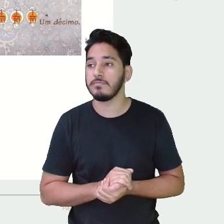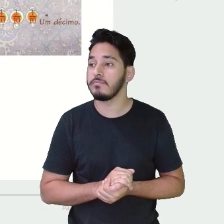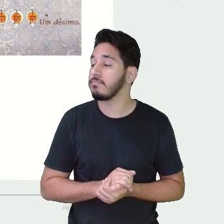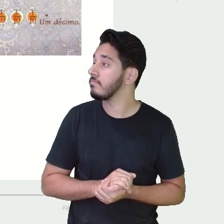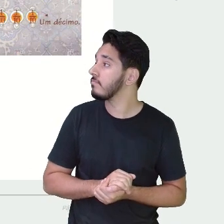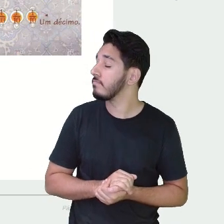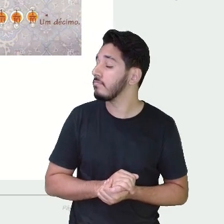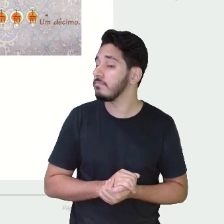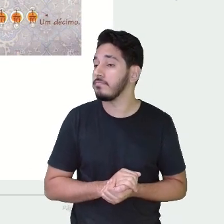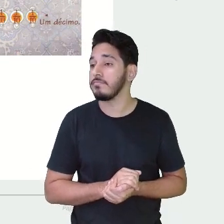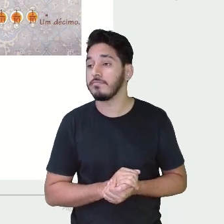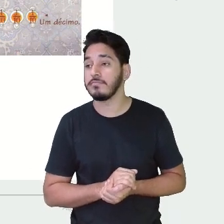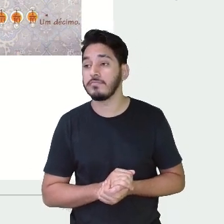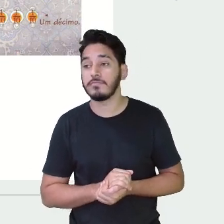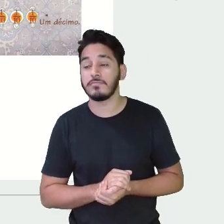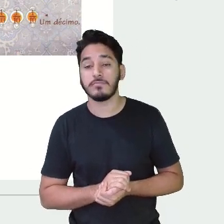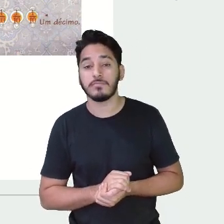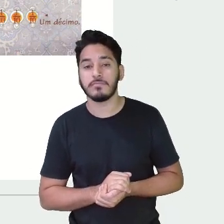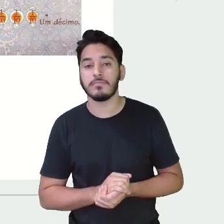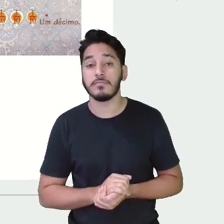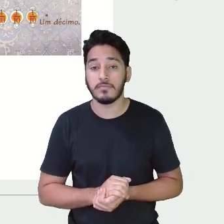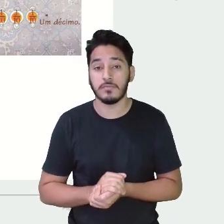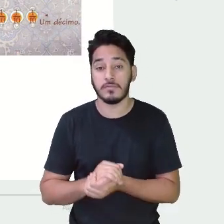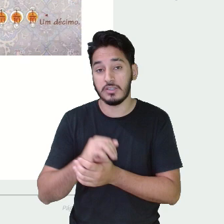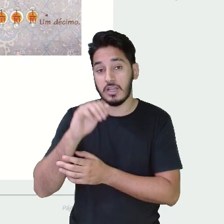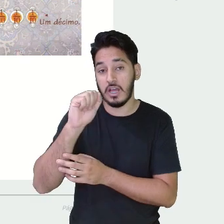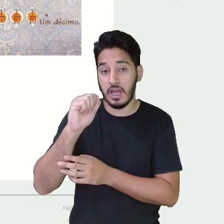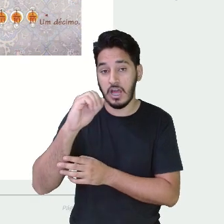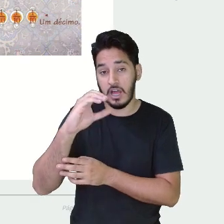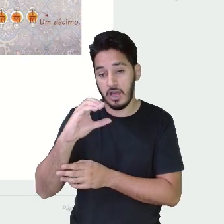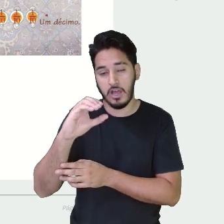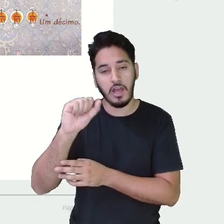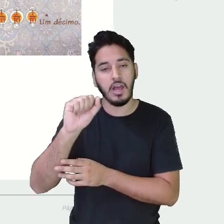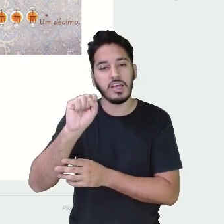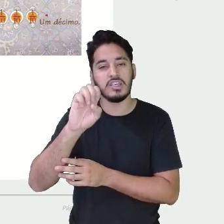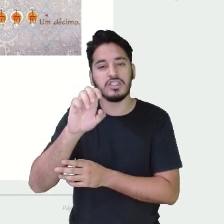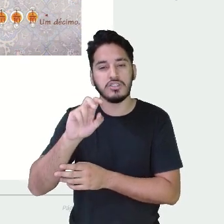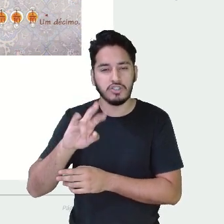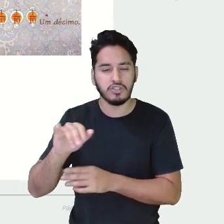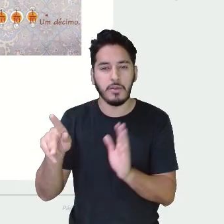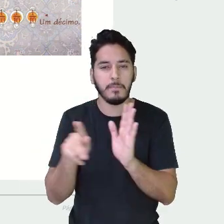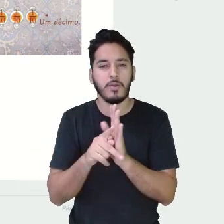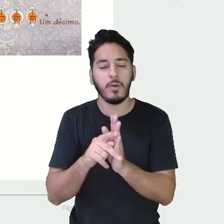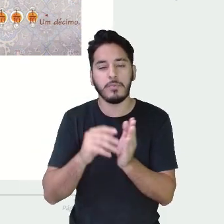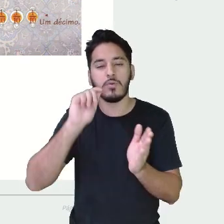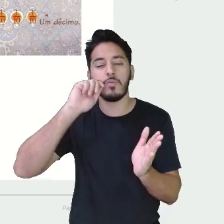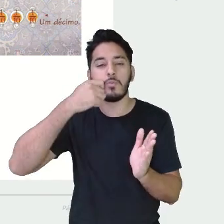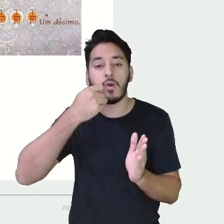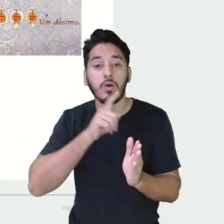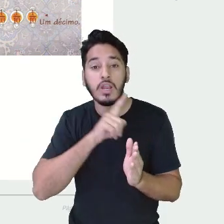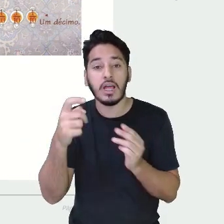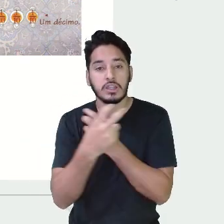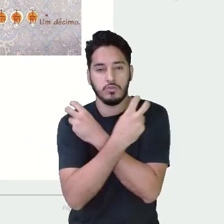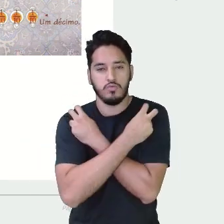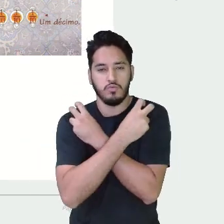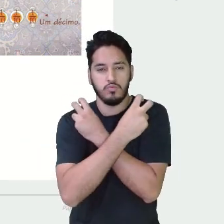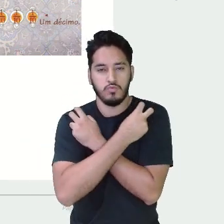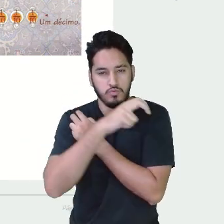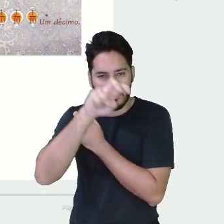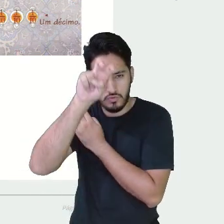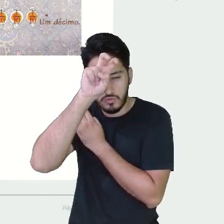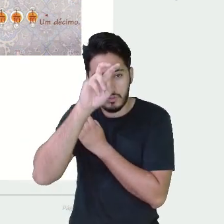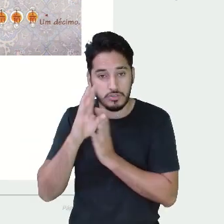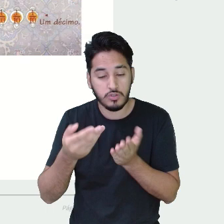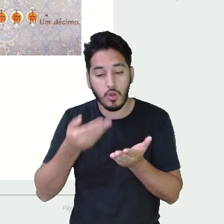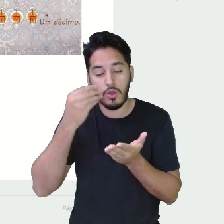minutinho. E aishi é um pão típico egípcio assado no forno a lenha. As pessoas